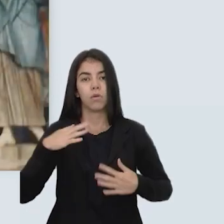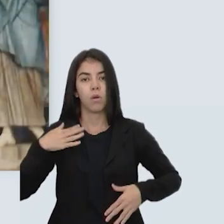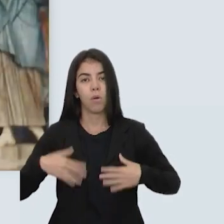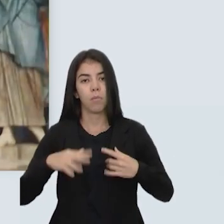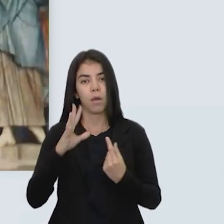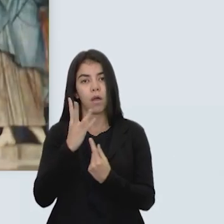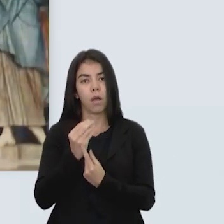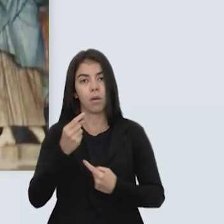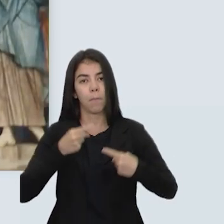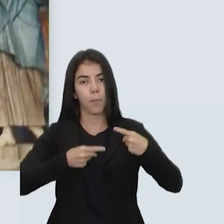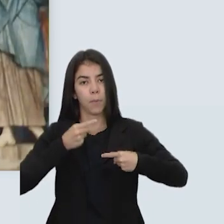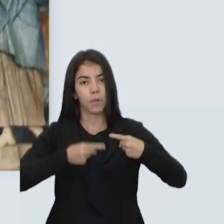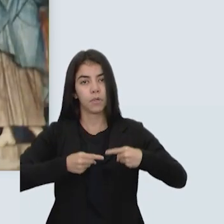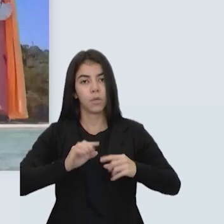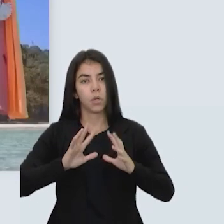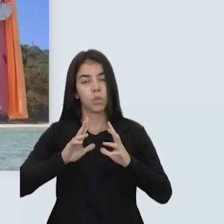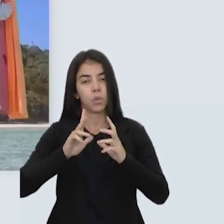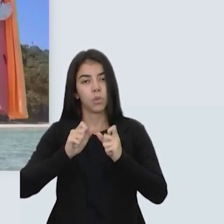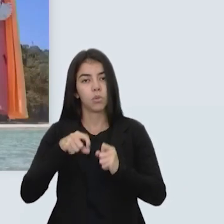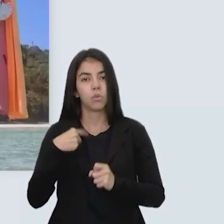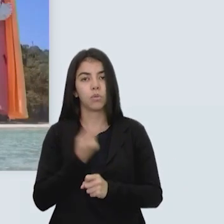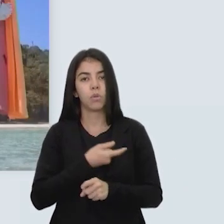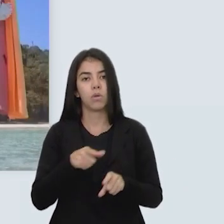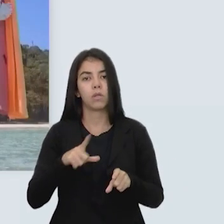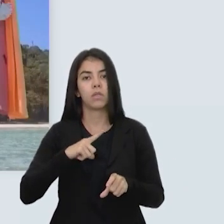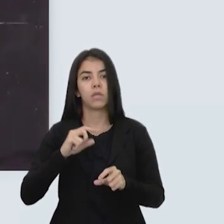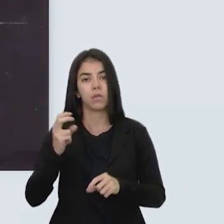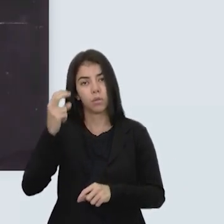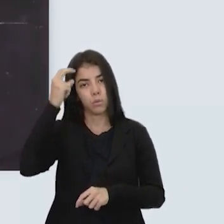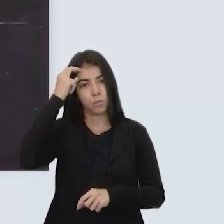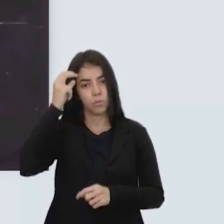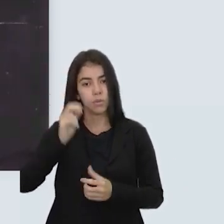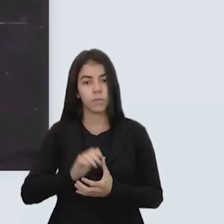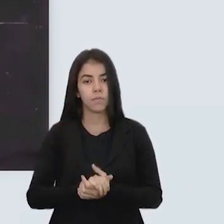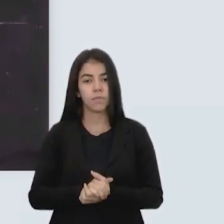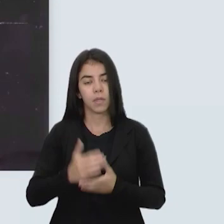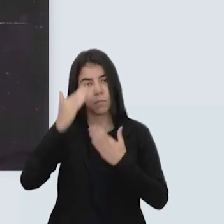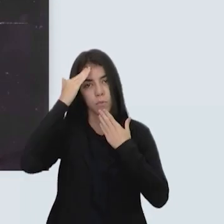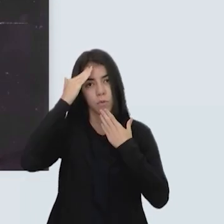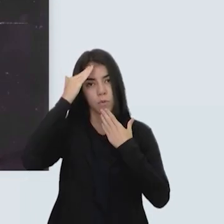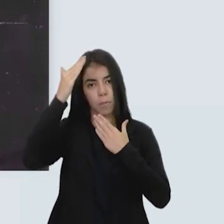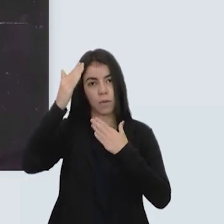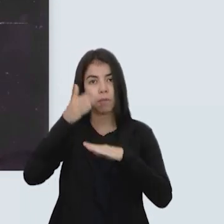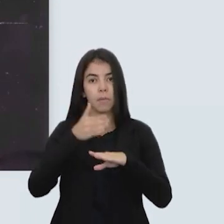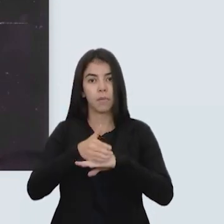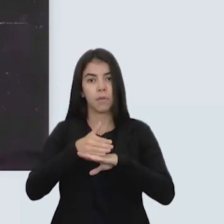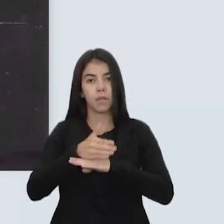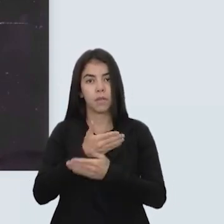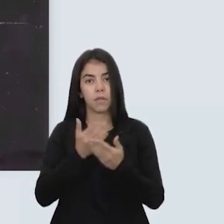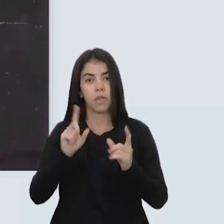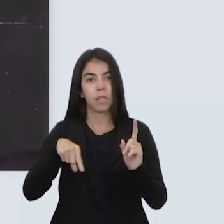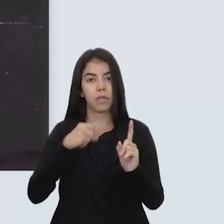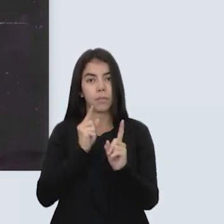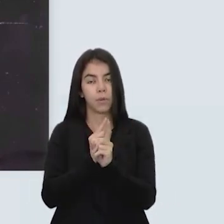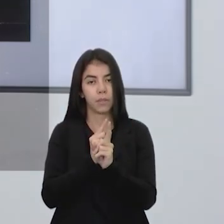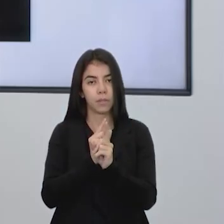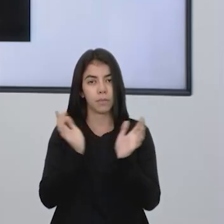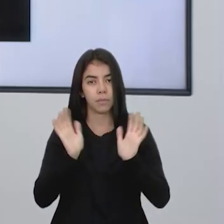arte, política. Todos nós temos cultura. Muito obrigado pela sua presença e até a